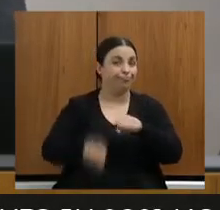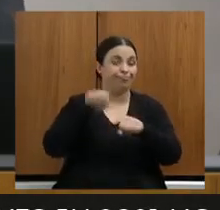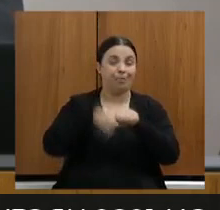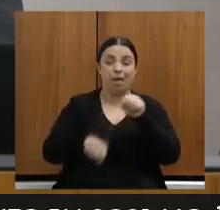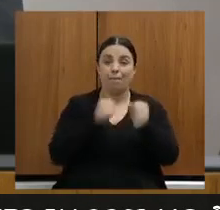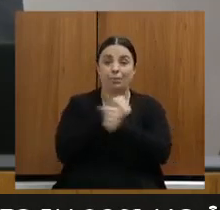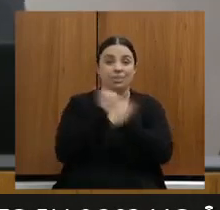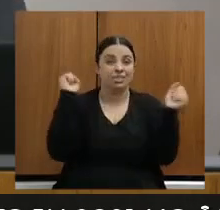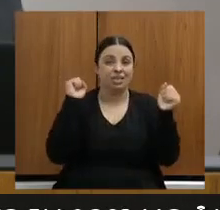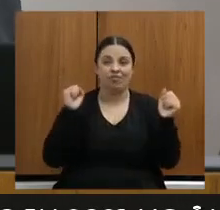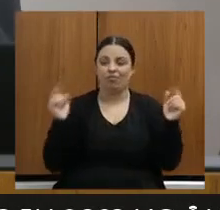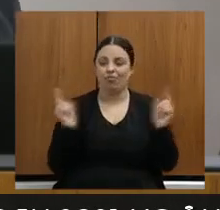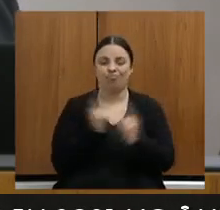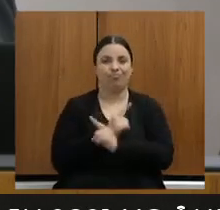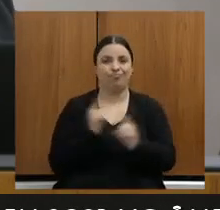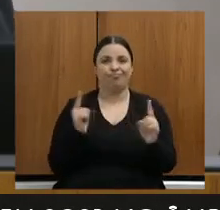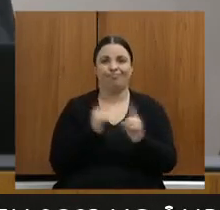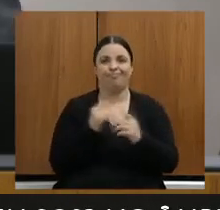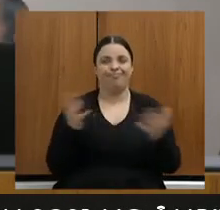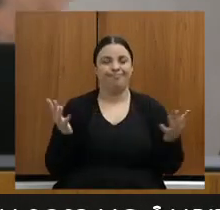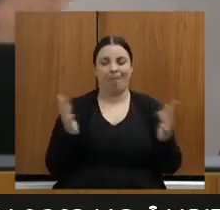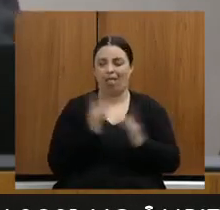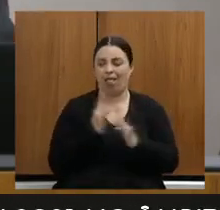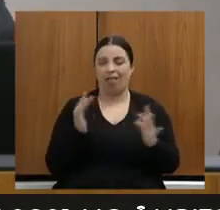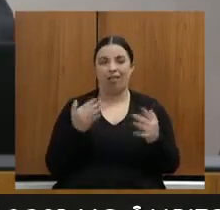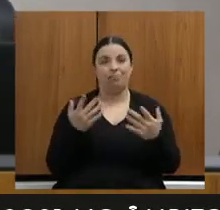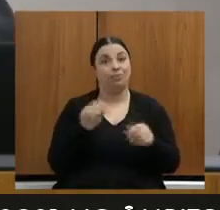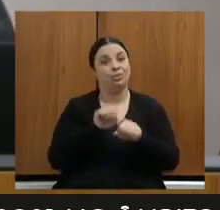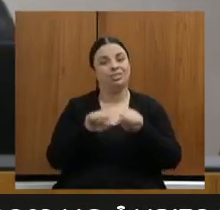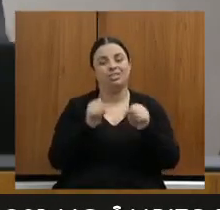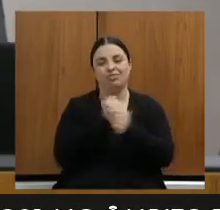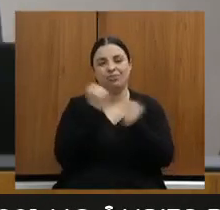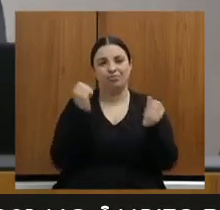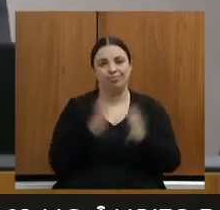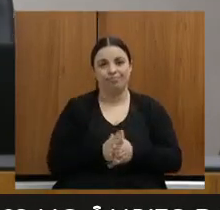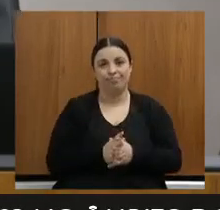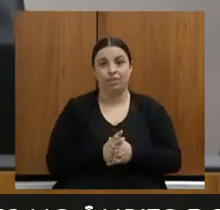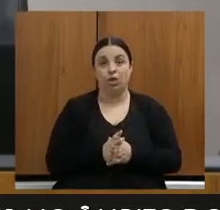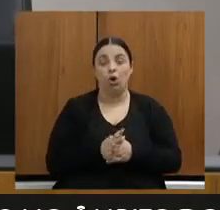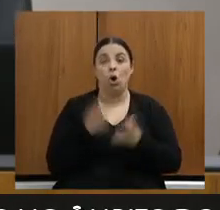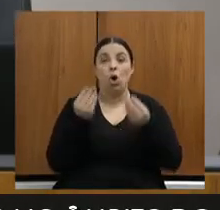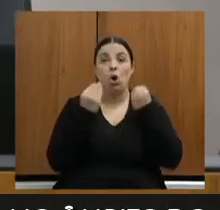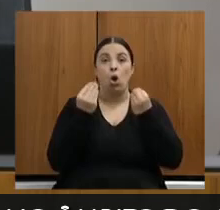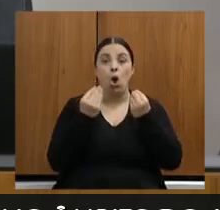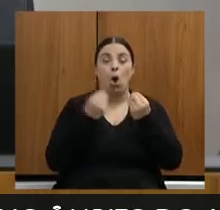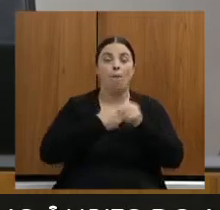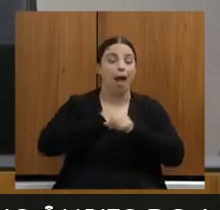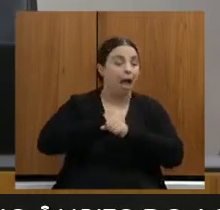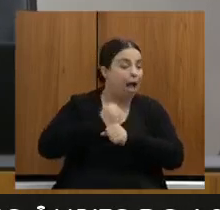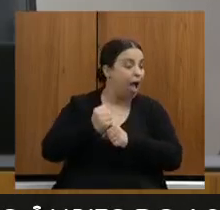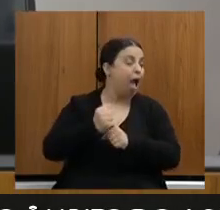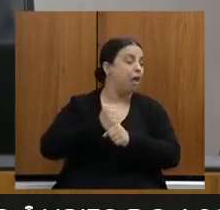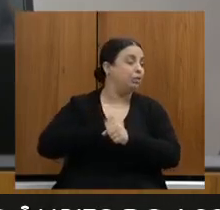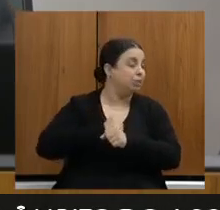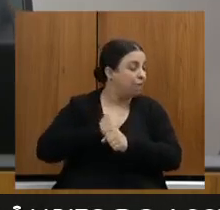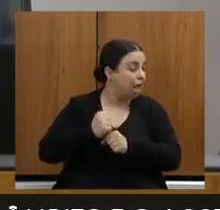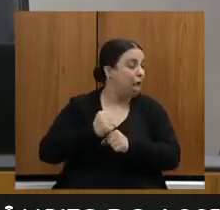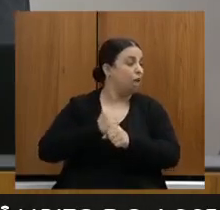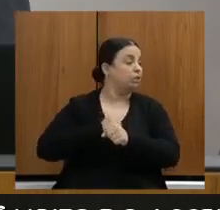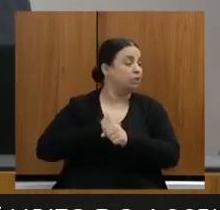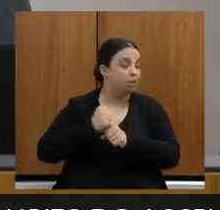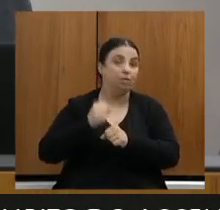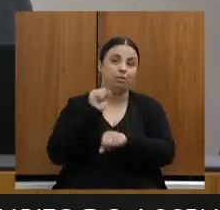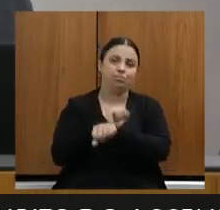intransitável nós não podemos ficar esperando tantos e tantos anos houve um acordo da Vale